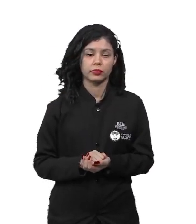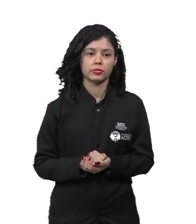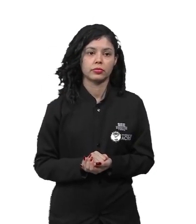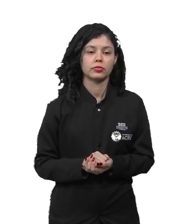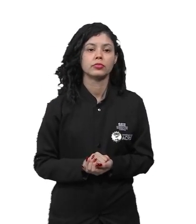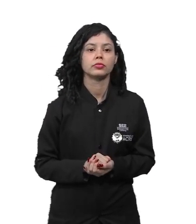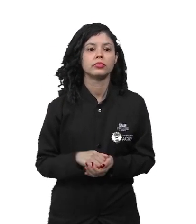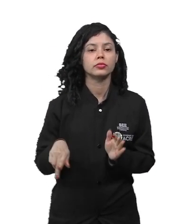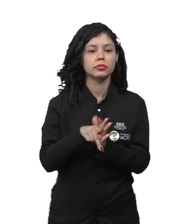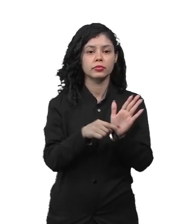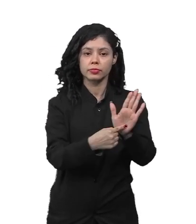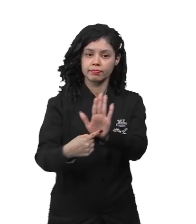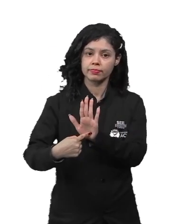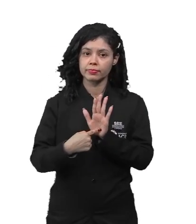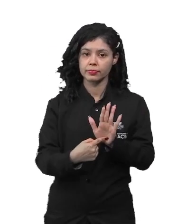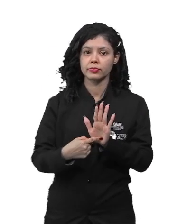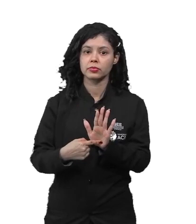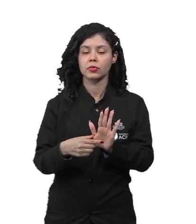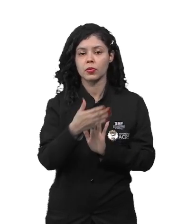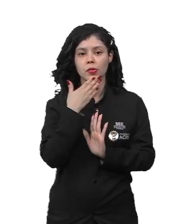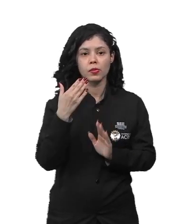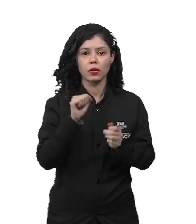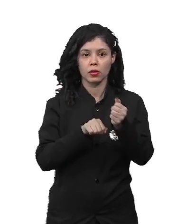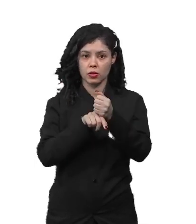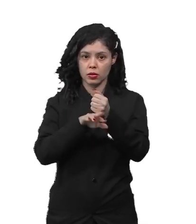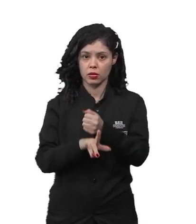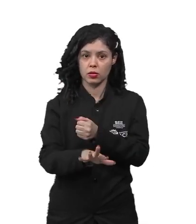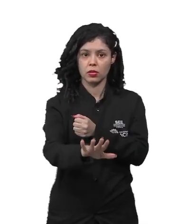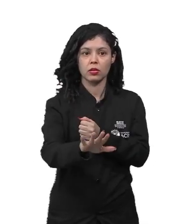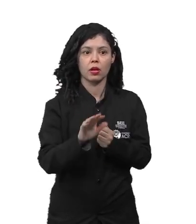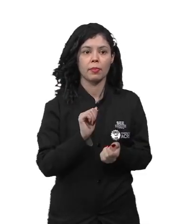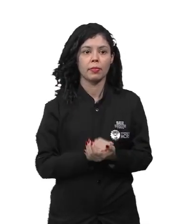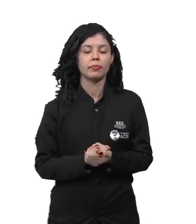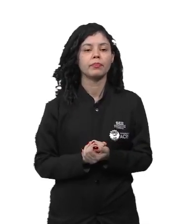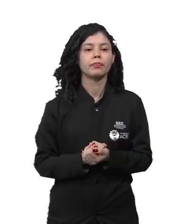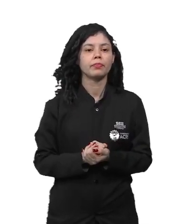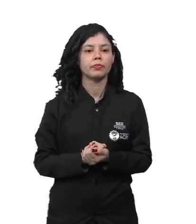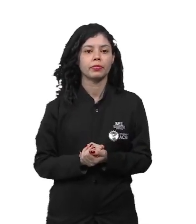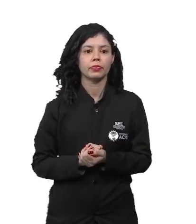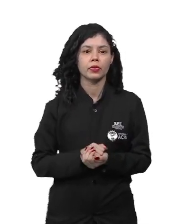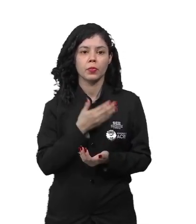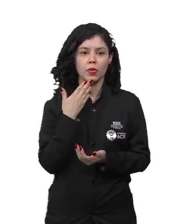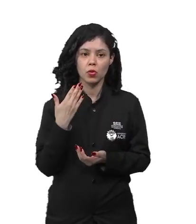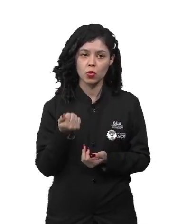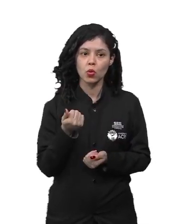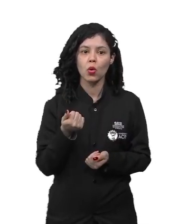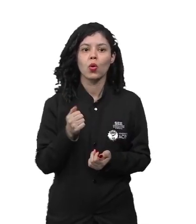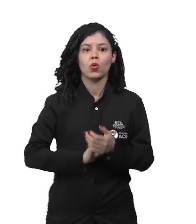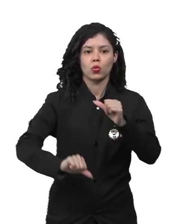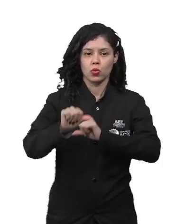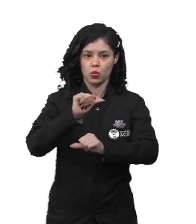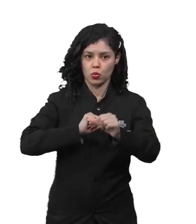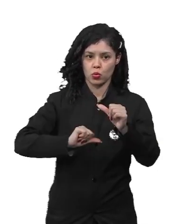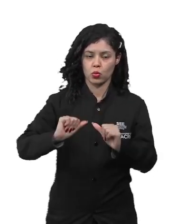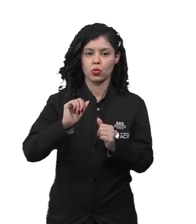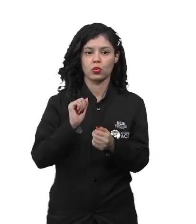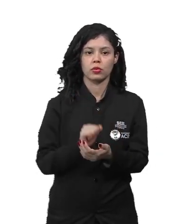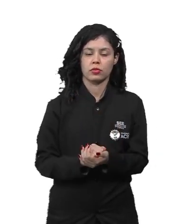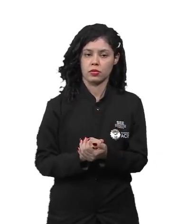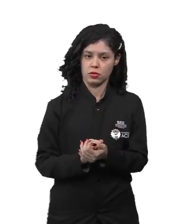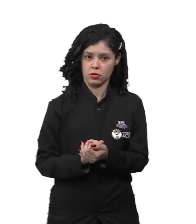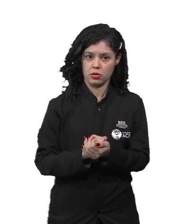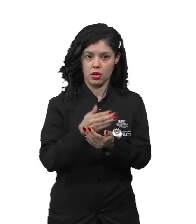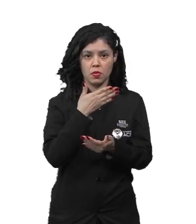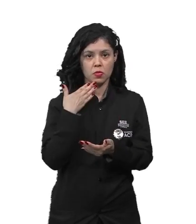os biodigestores representam uma solução promissora para o saneamento sustentável, transformando resíduos